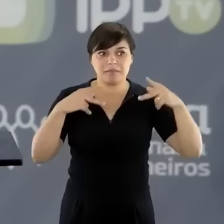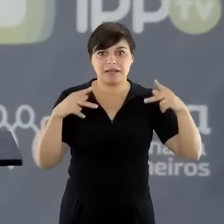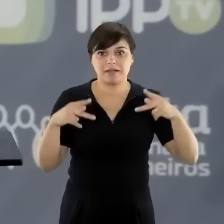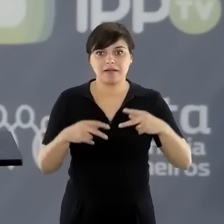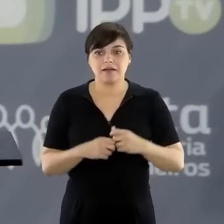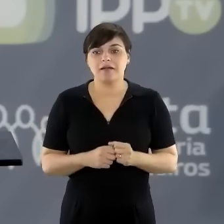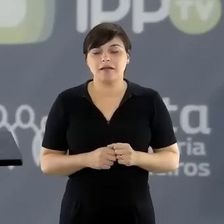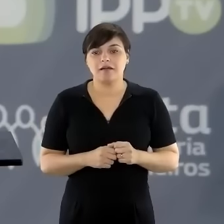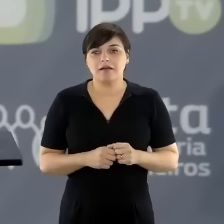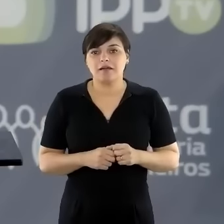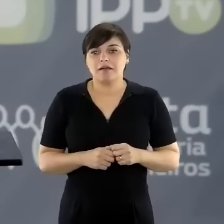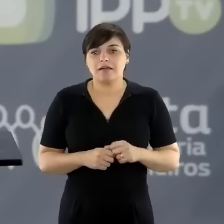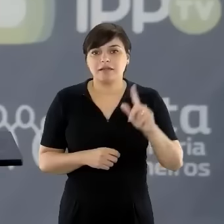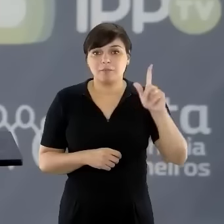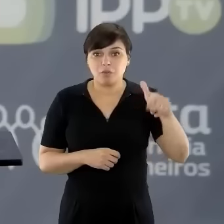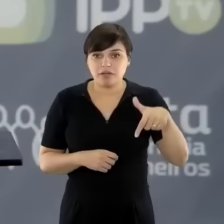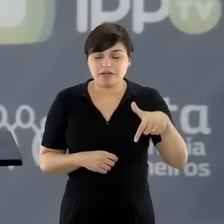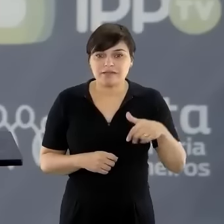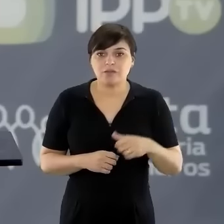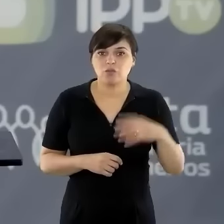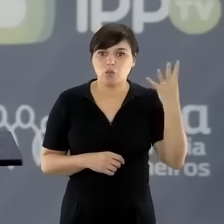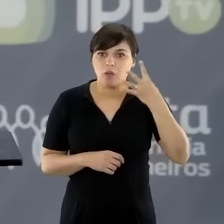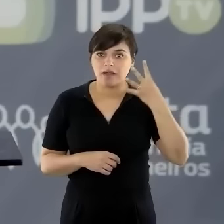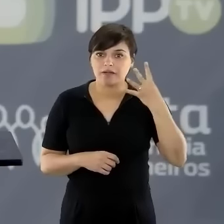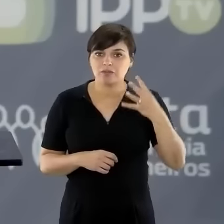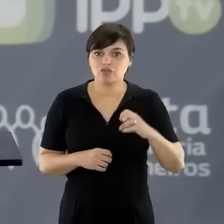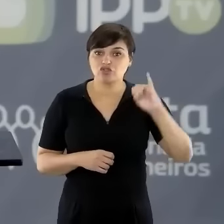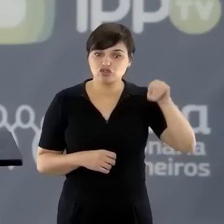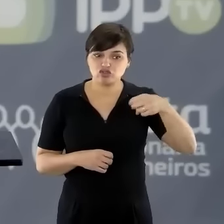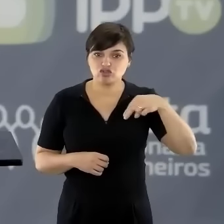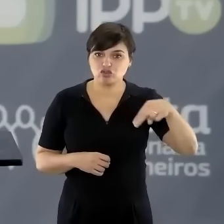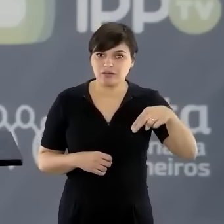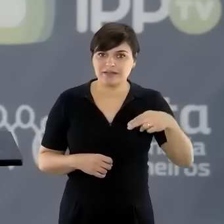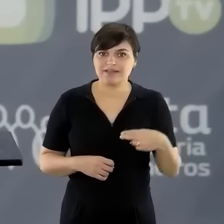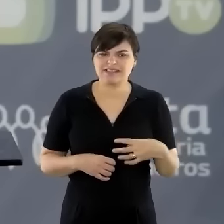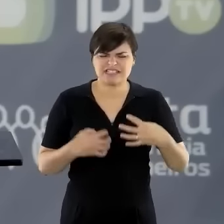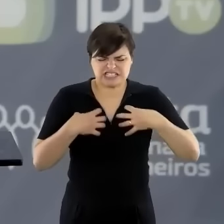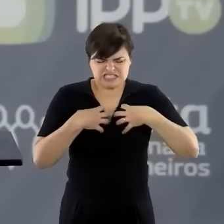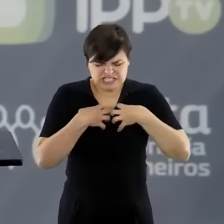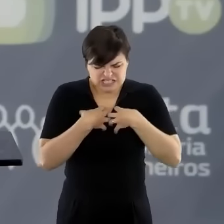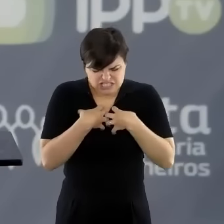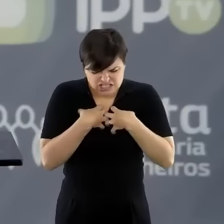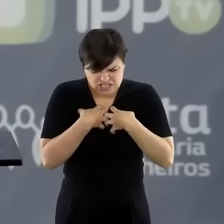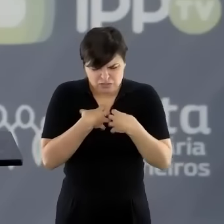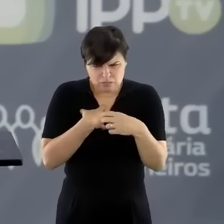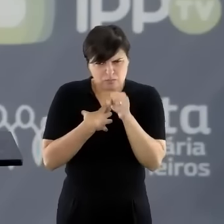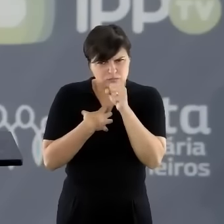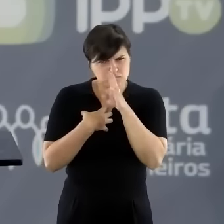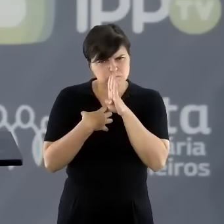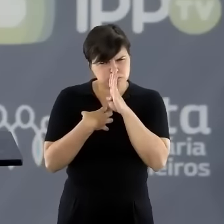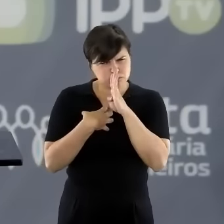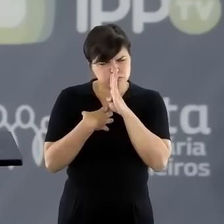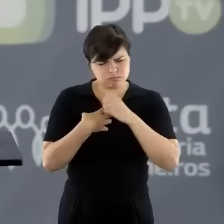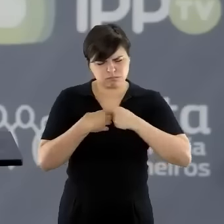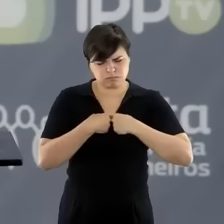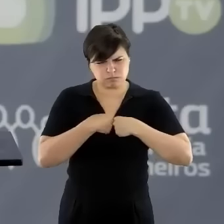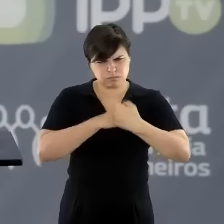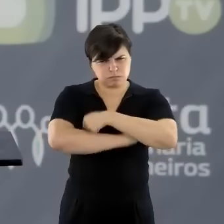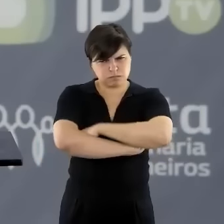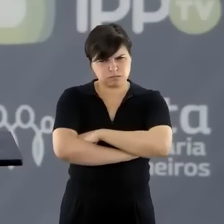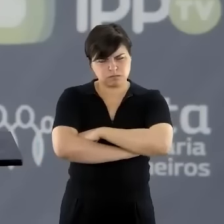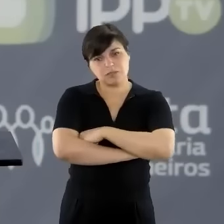tempestade o escritor vai da compaixão de Deus pela cidade de